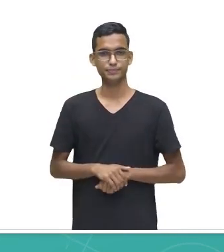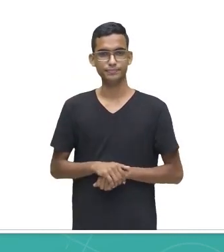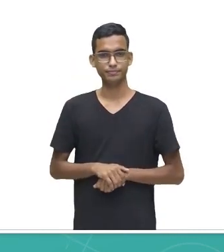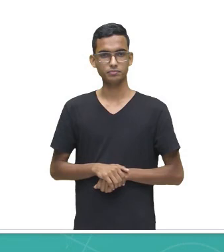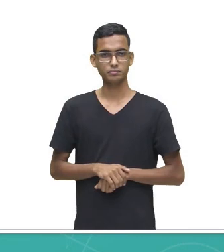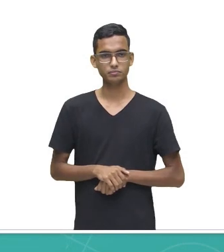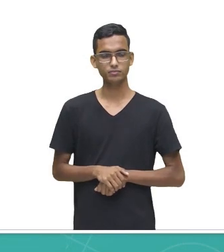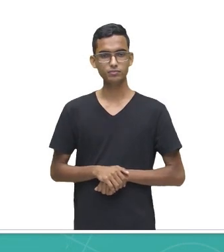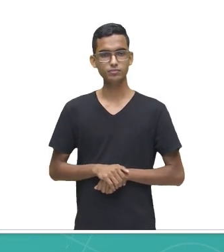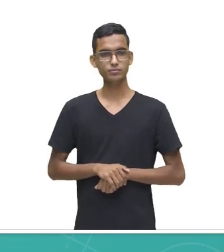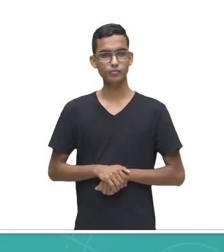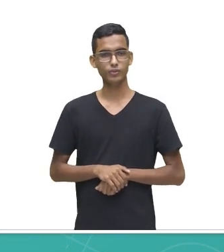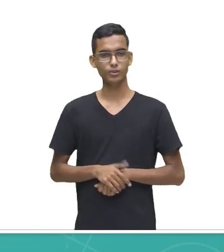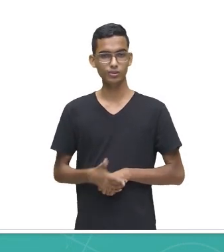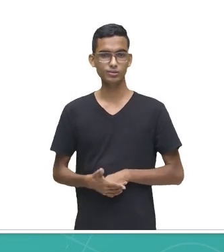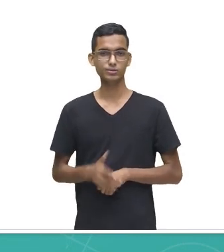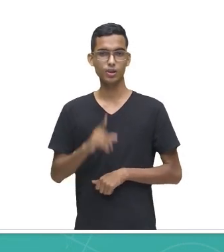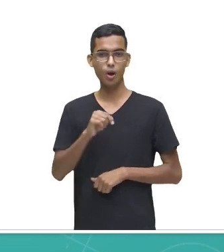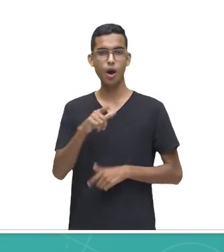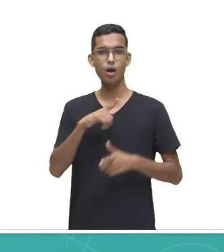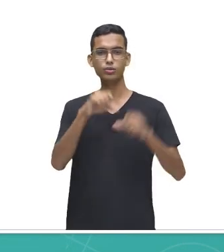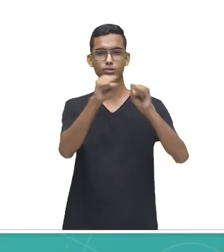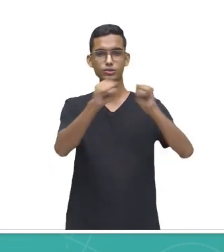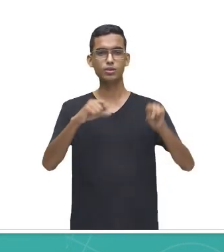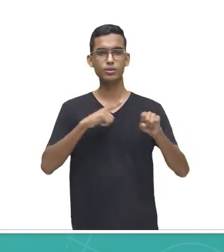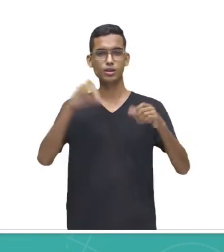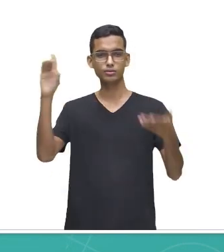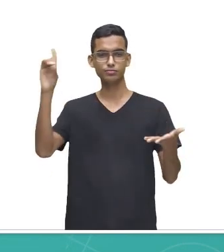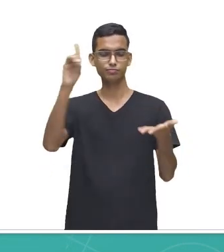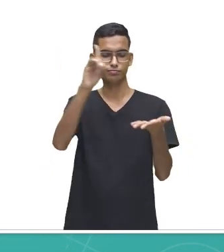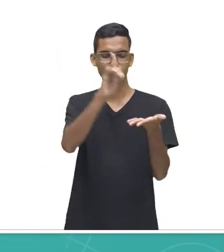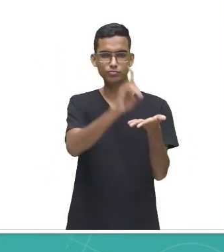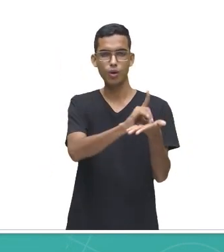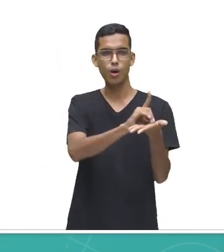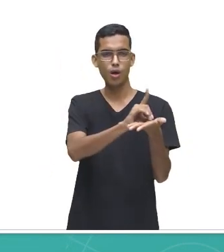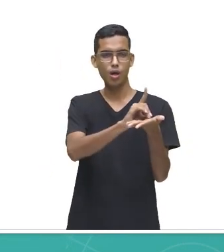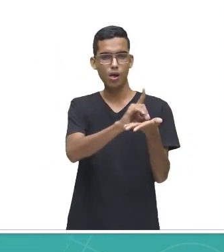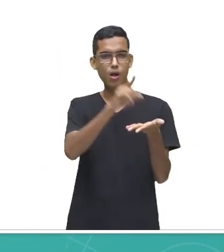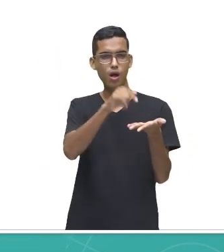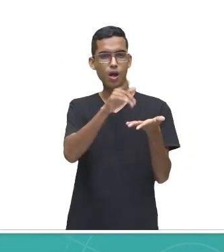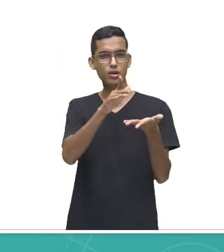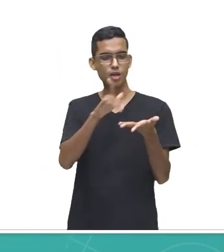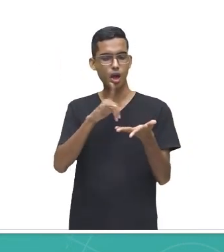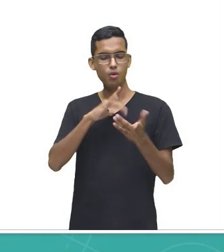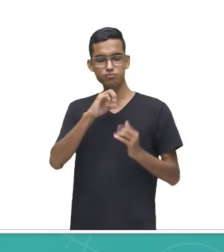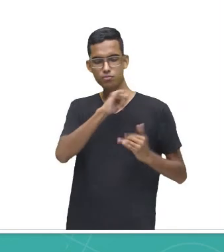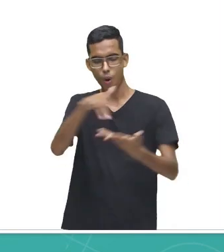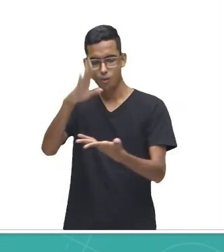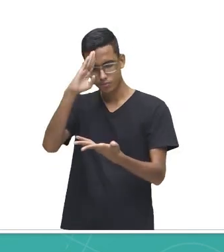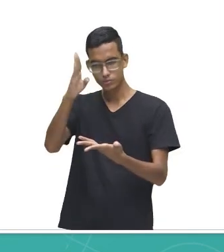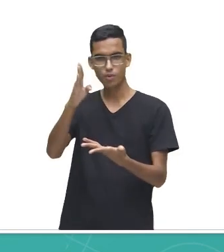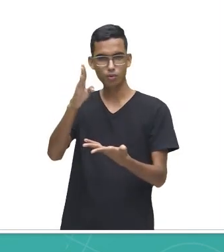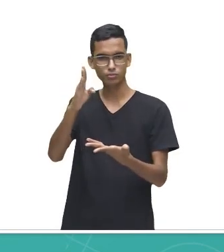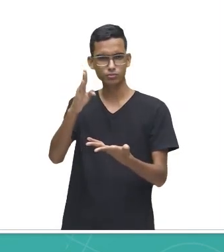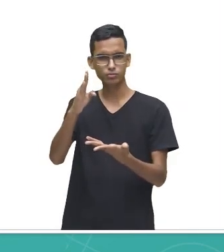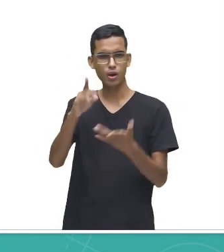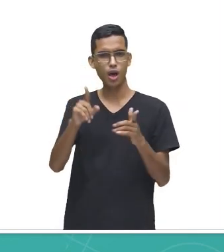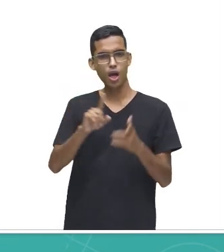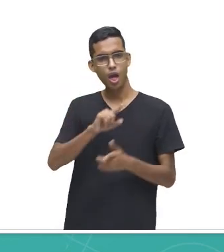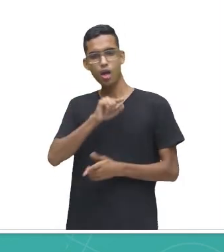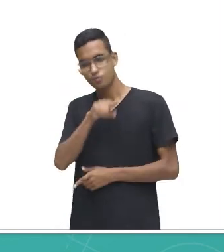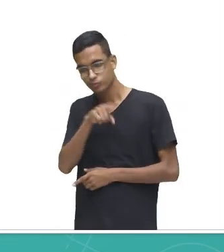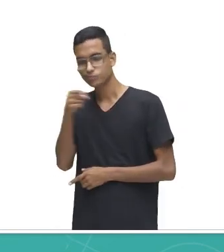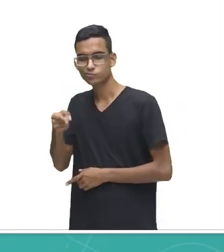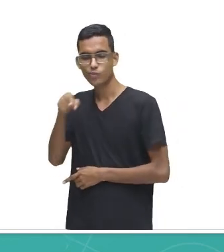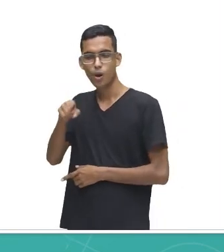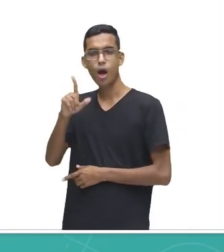O teocentrismo é o sistema onde Deus, Theos em grego, estaria no centro do mundo. E o antropocentrismo é um conjunto de